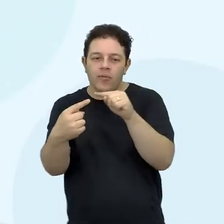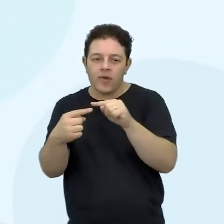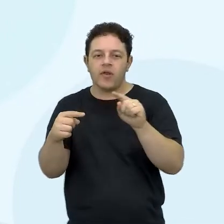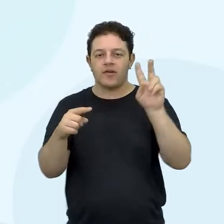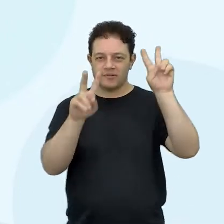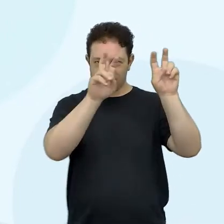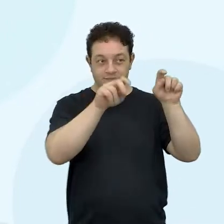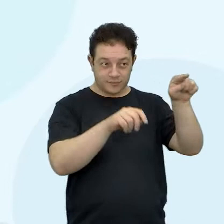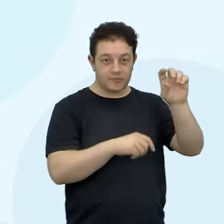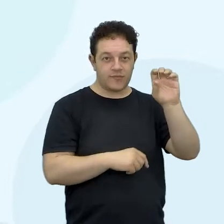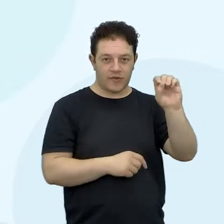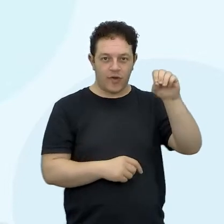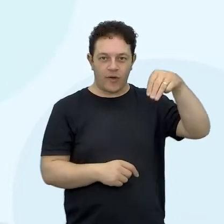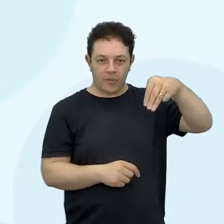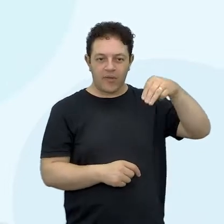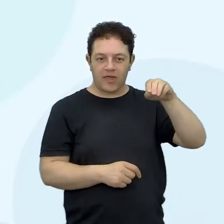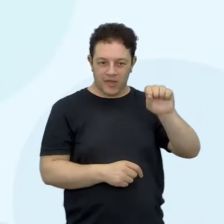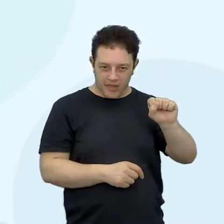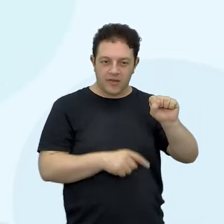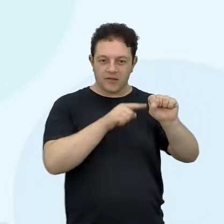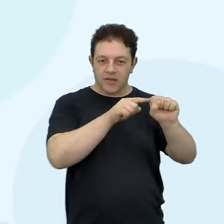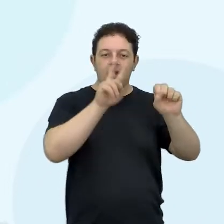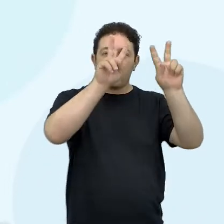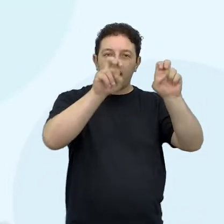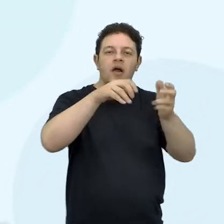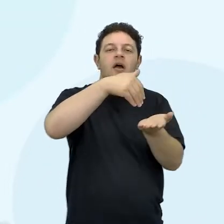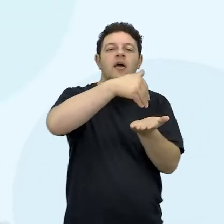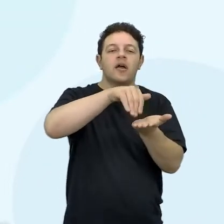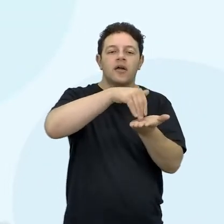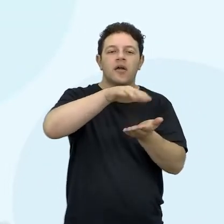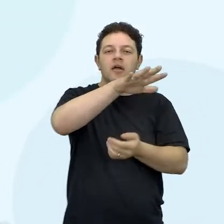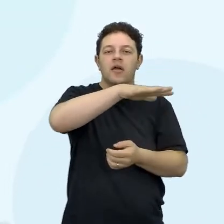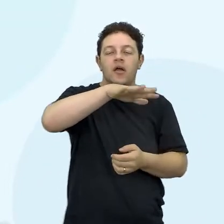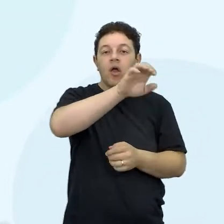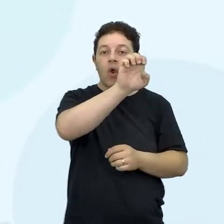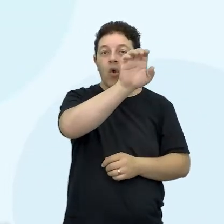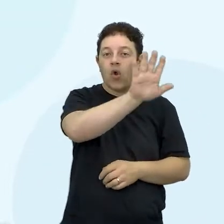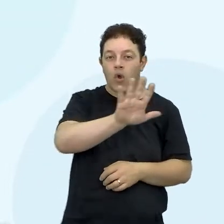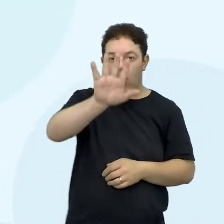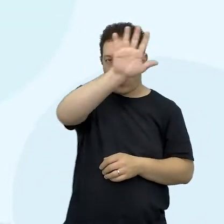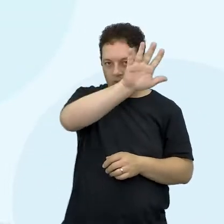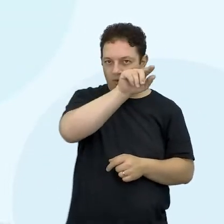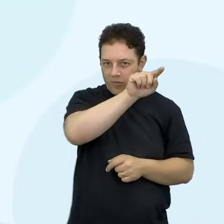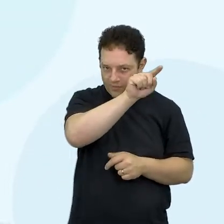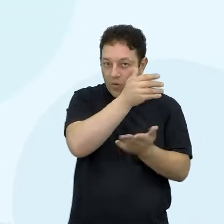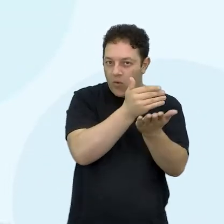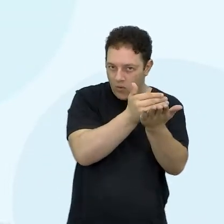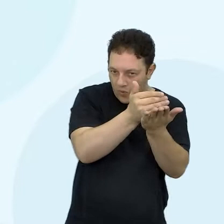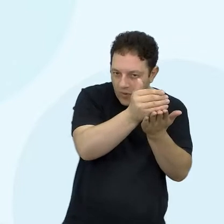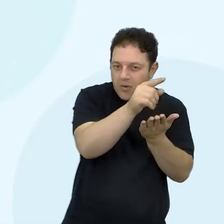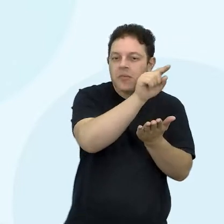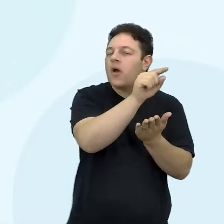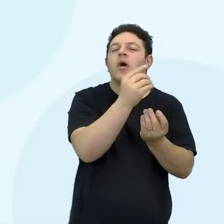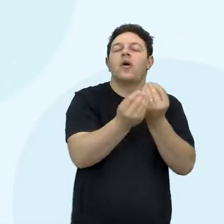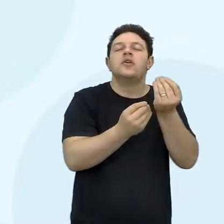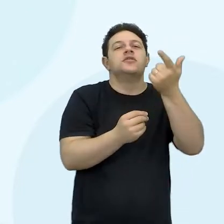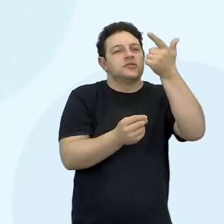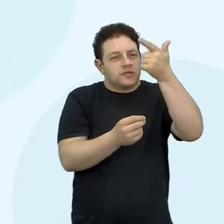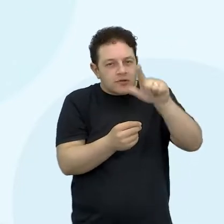Organização Mundial da Saúde, mas no escritório regional europeu, que começou a, de